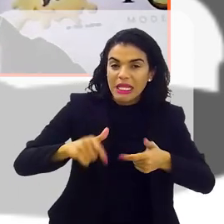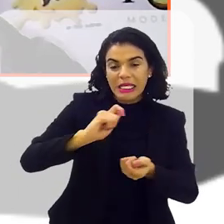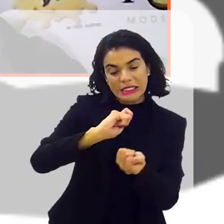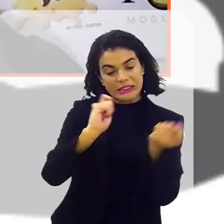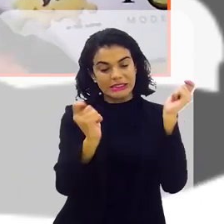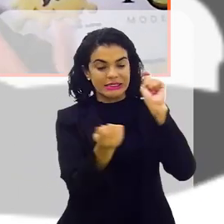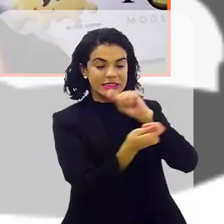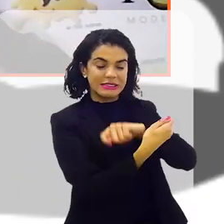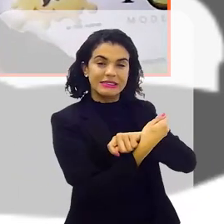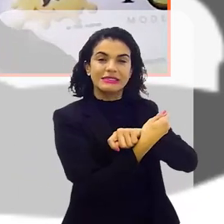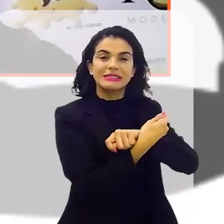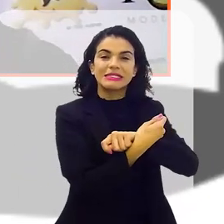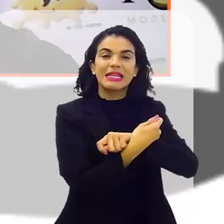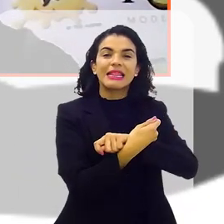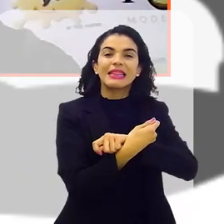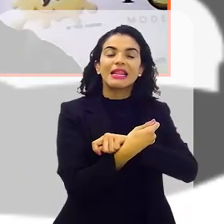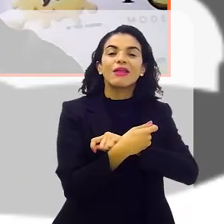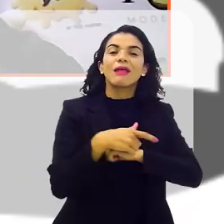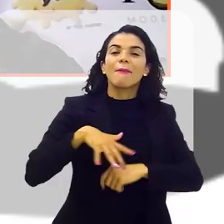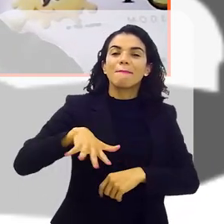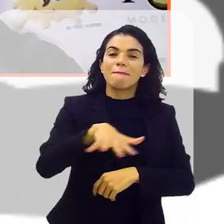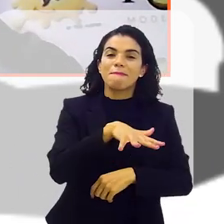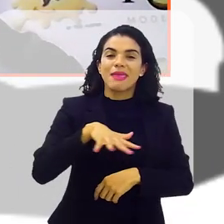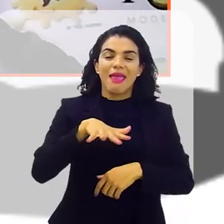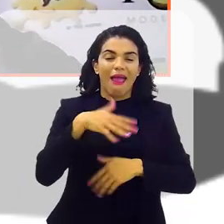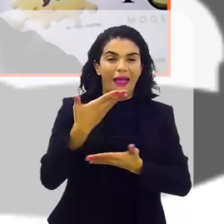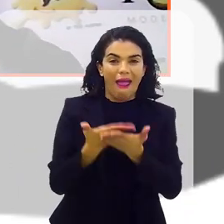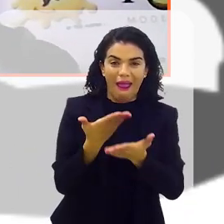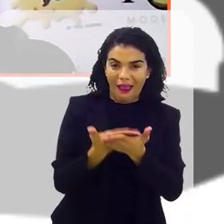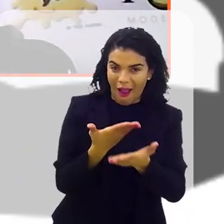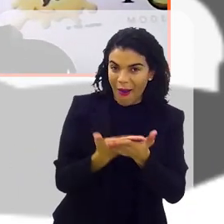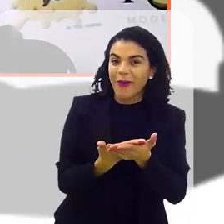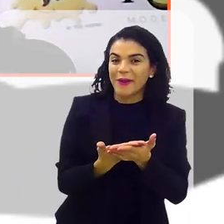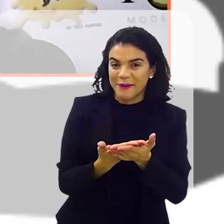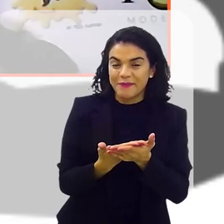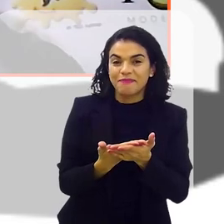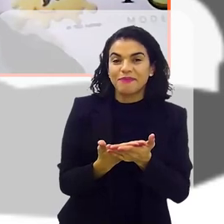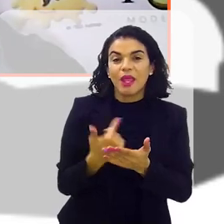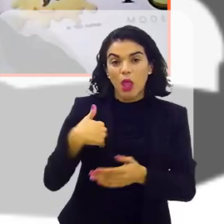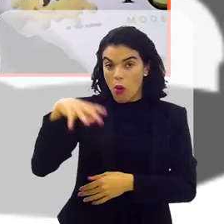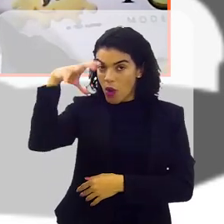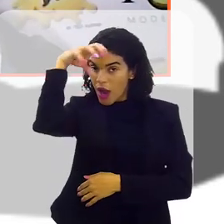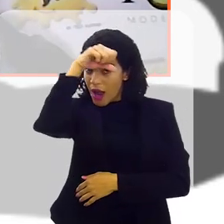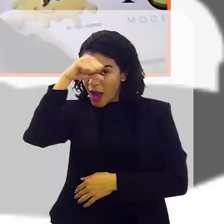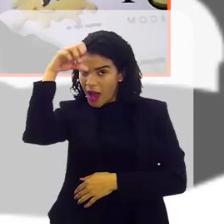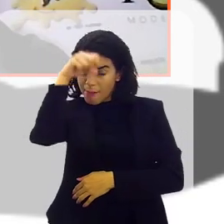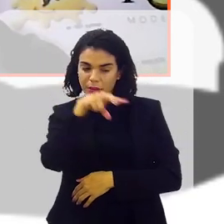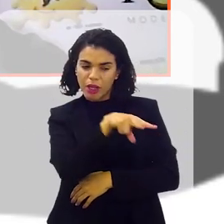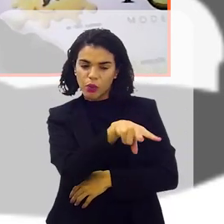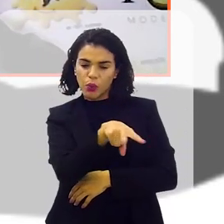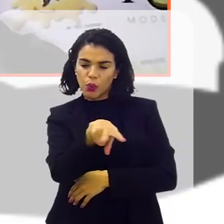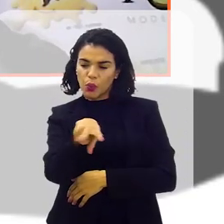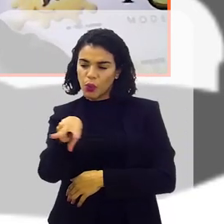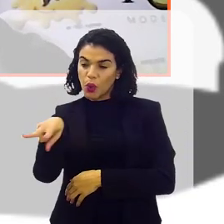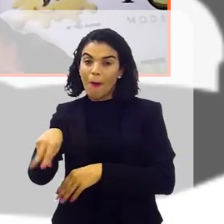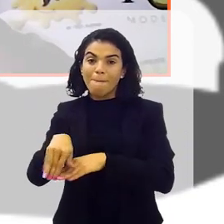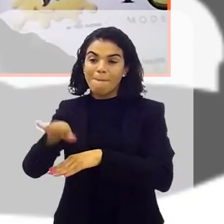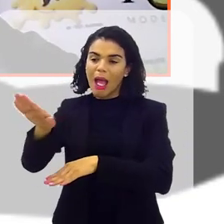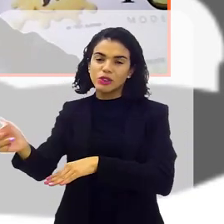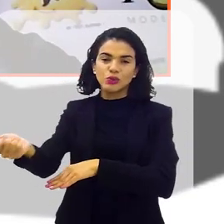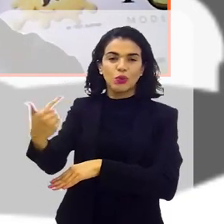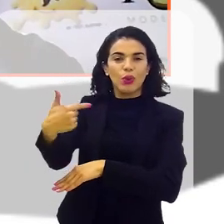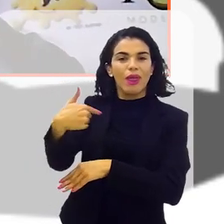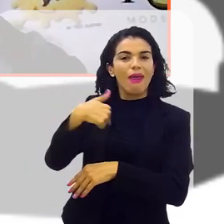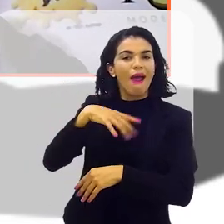transformam dentro da minha aula como eu disse lá no comecinho eu aprendo muito mais com eles do